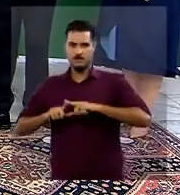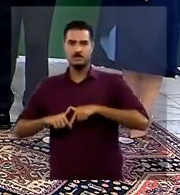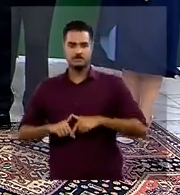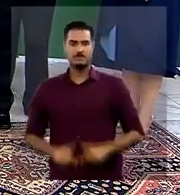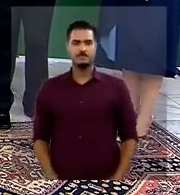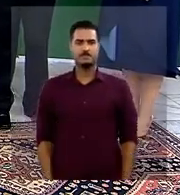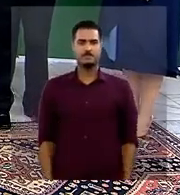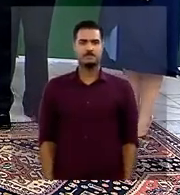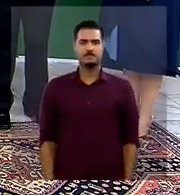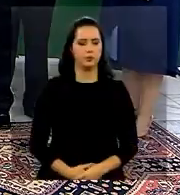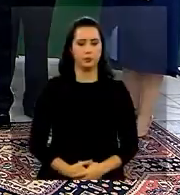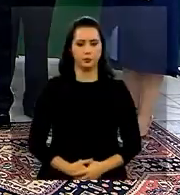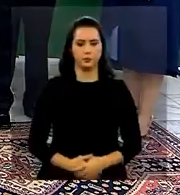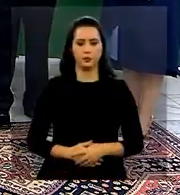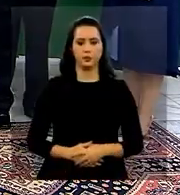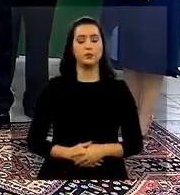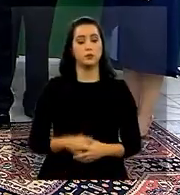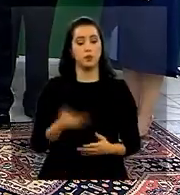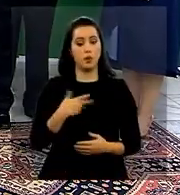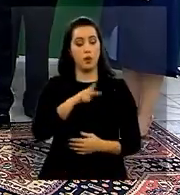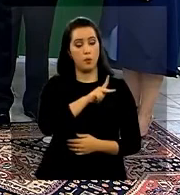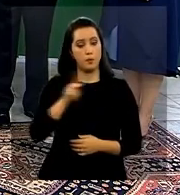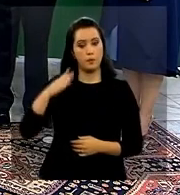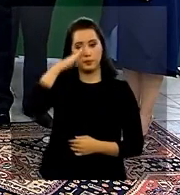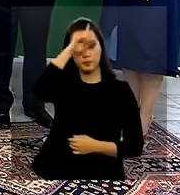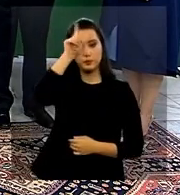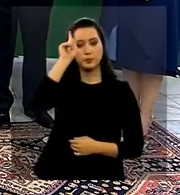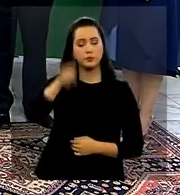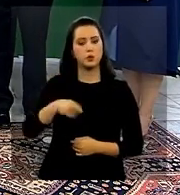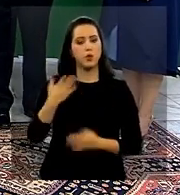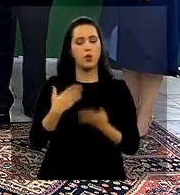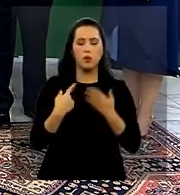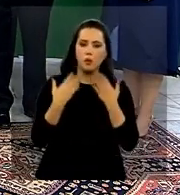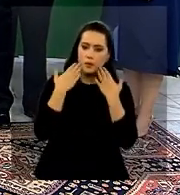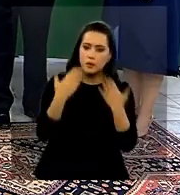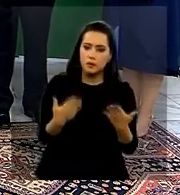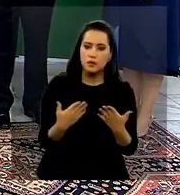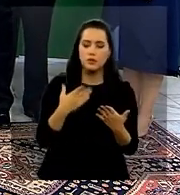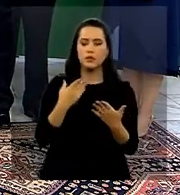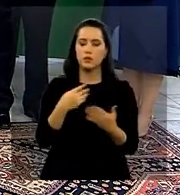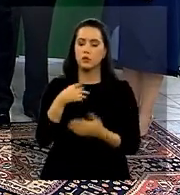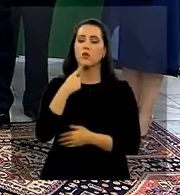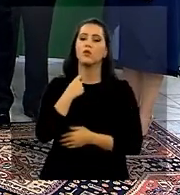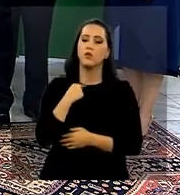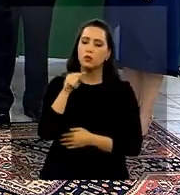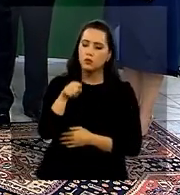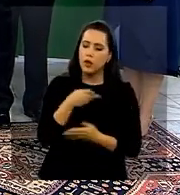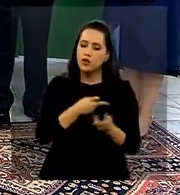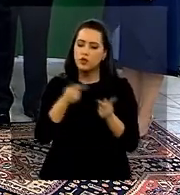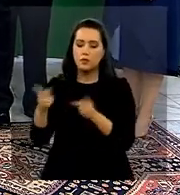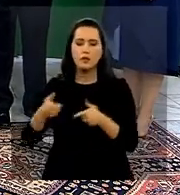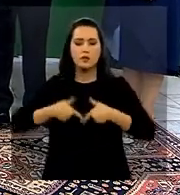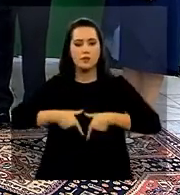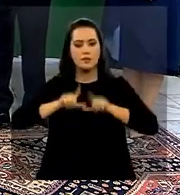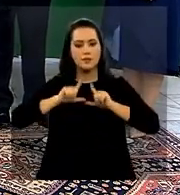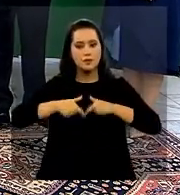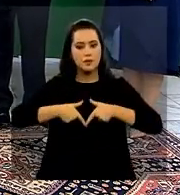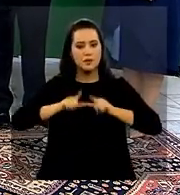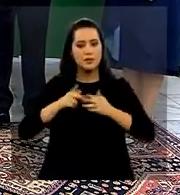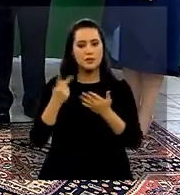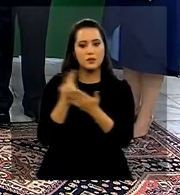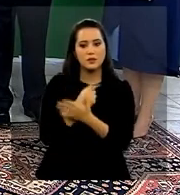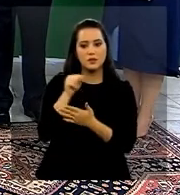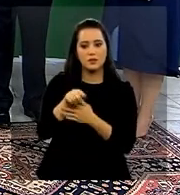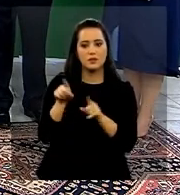Israel. O presidente Jair Bolsonaro manifestou interesse de visitar Israel. Isso pode ocorrer